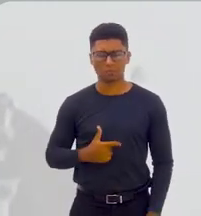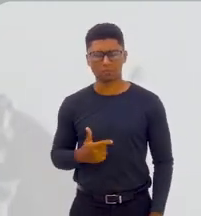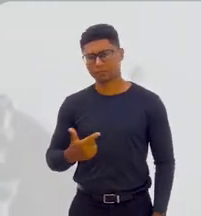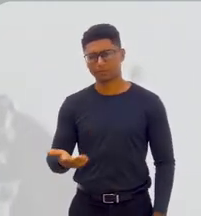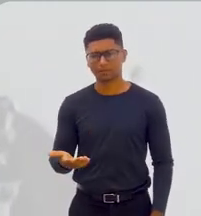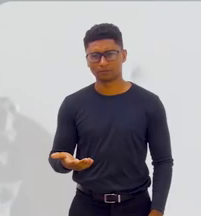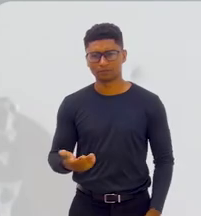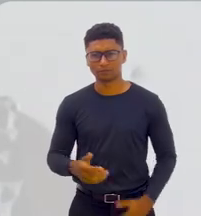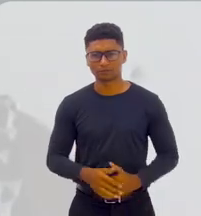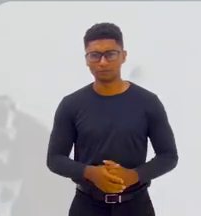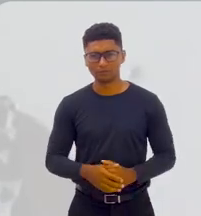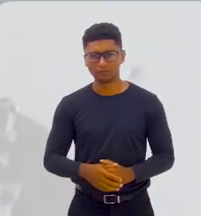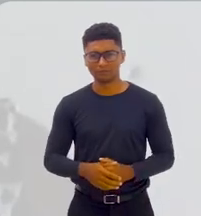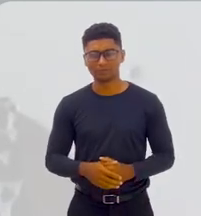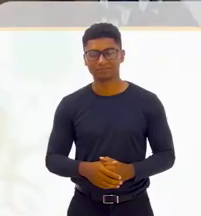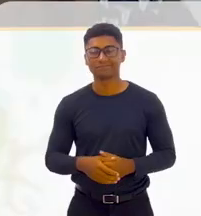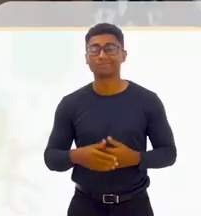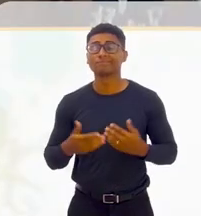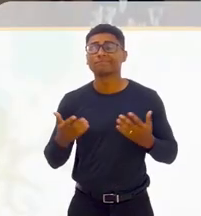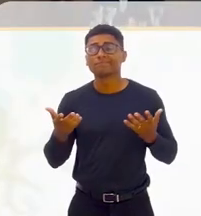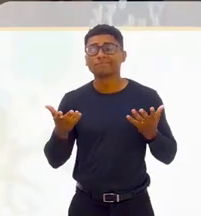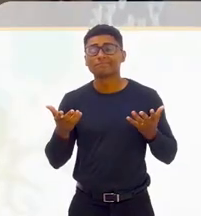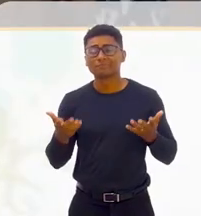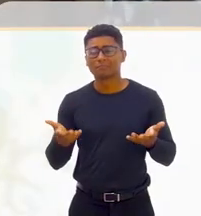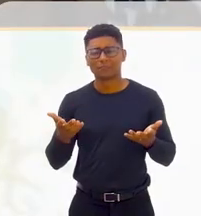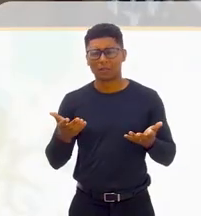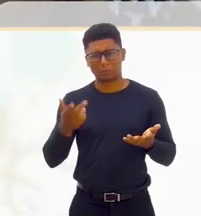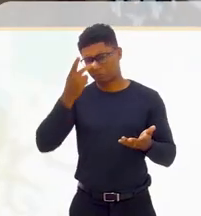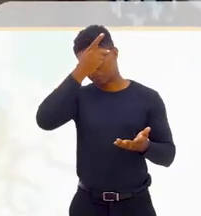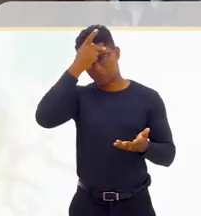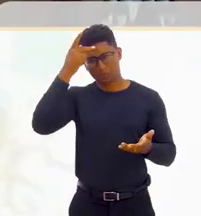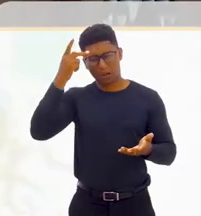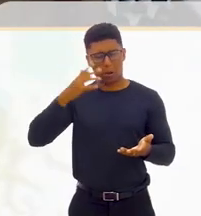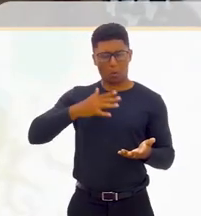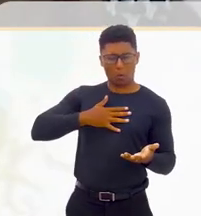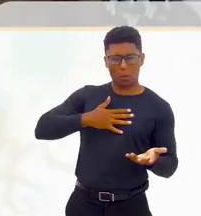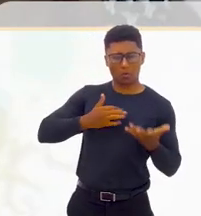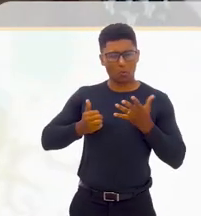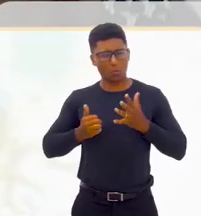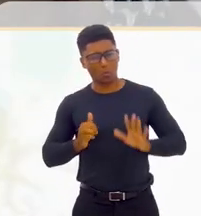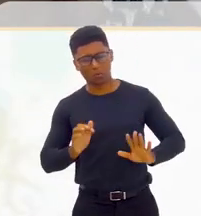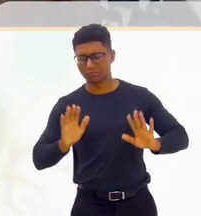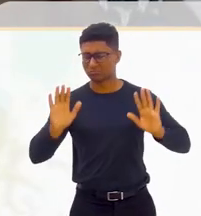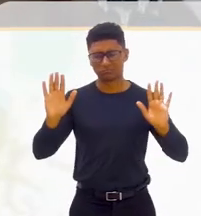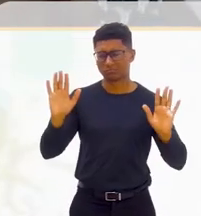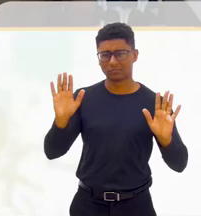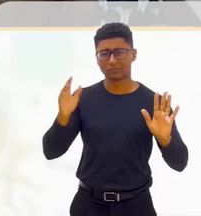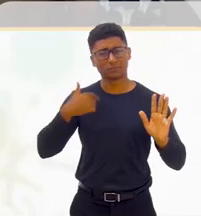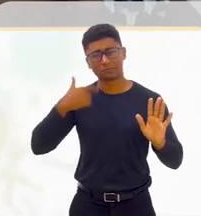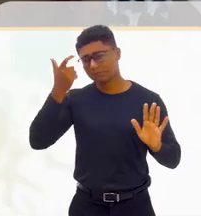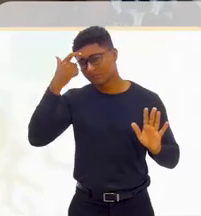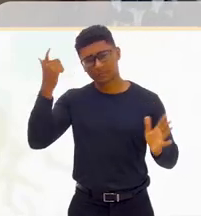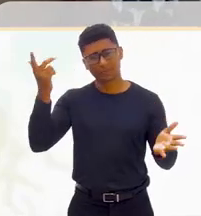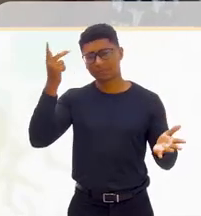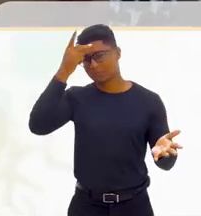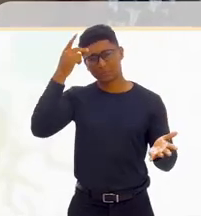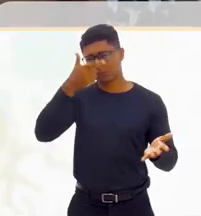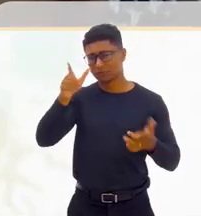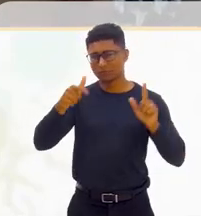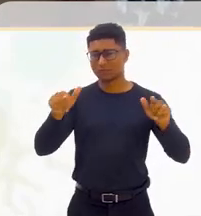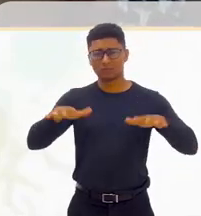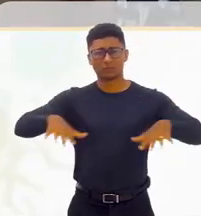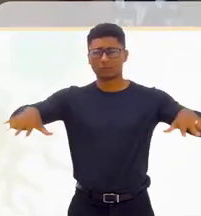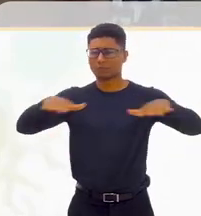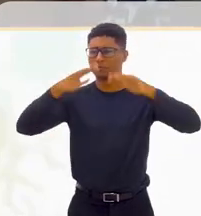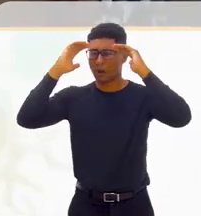sou. Eu sou o que a natureza me fez ser. E ninguém precisa nem gostar nem desgostar, entende? E é da mesma forma que eu penso em relação às outras